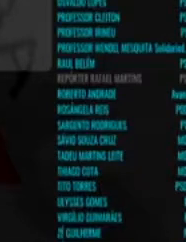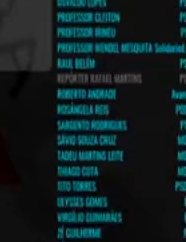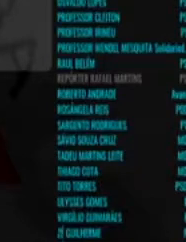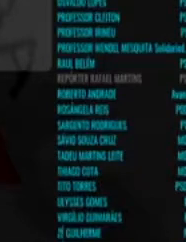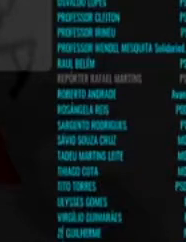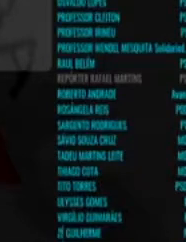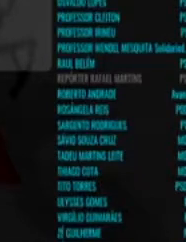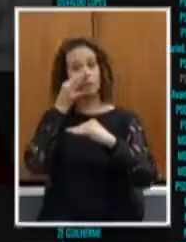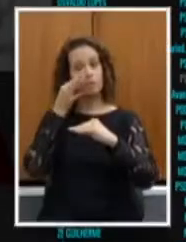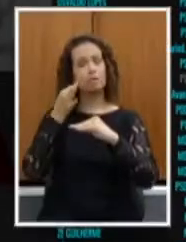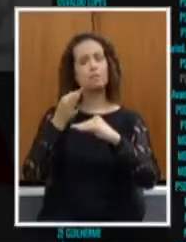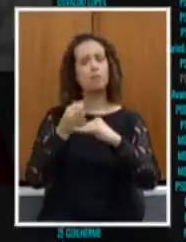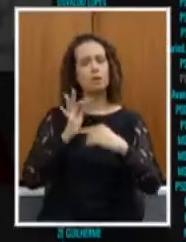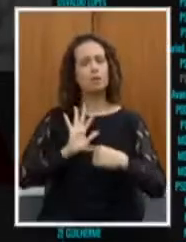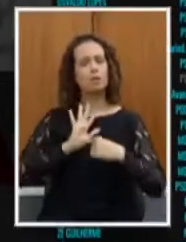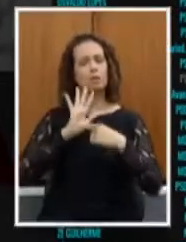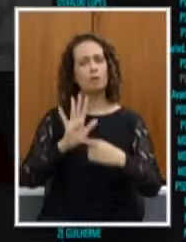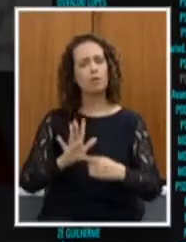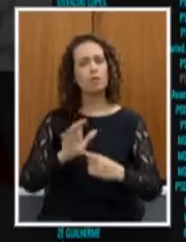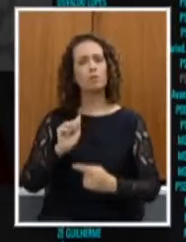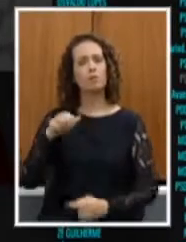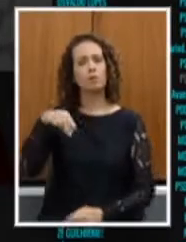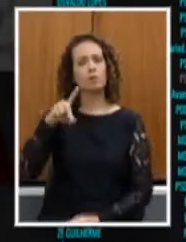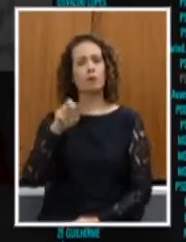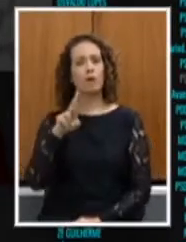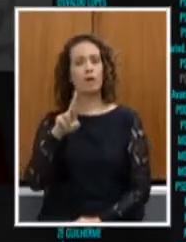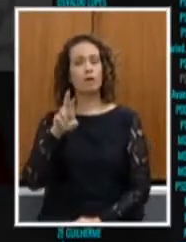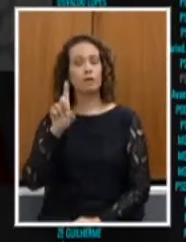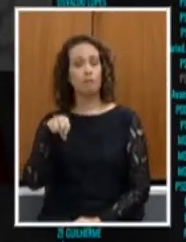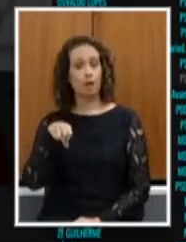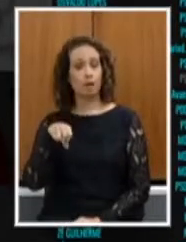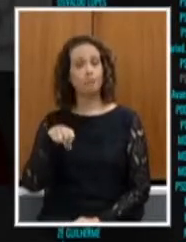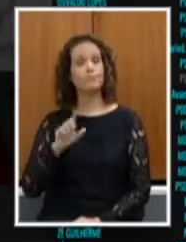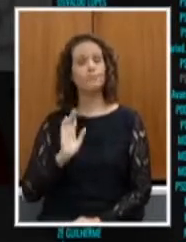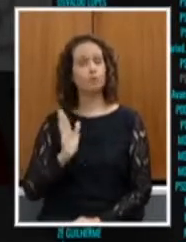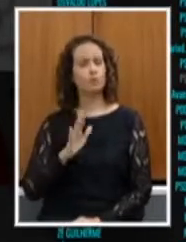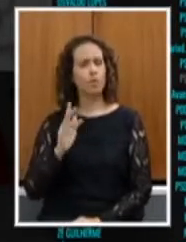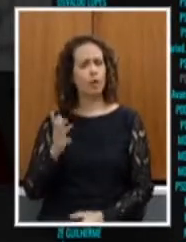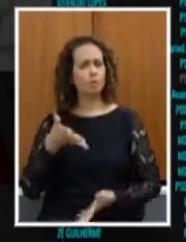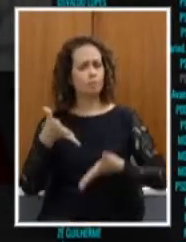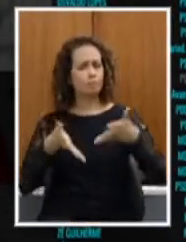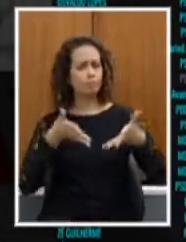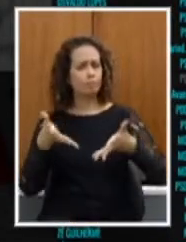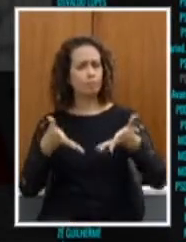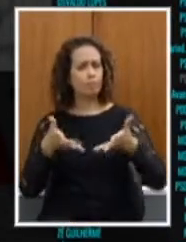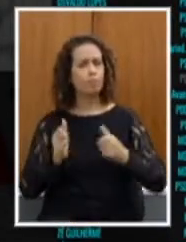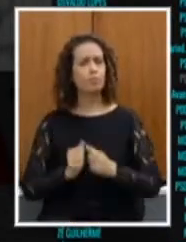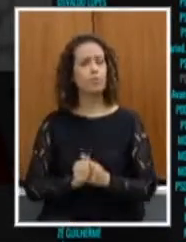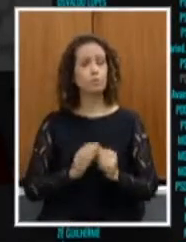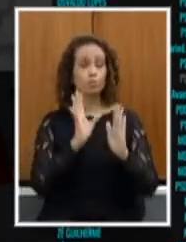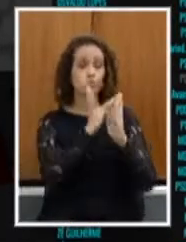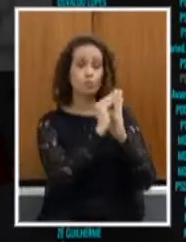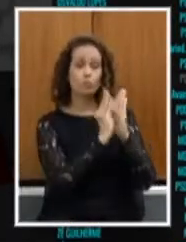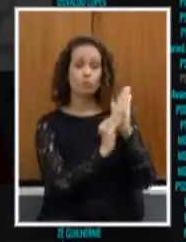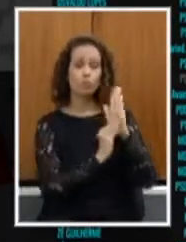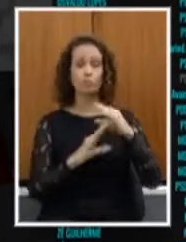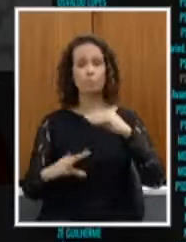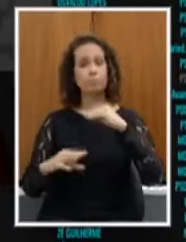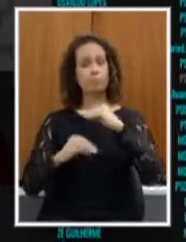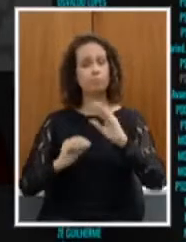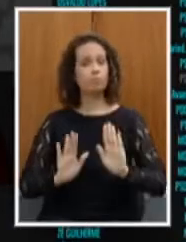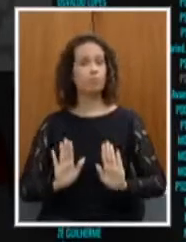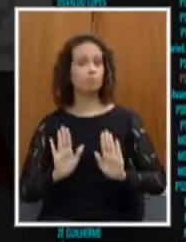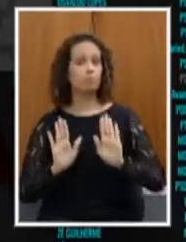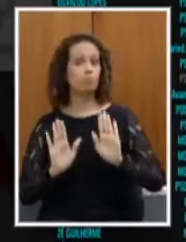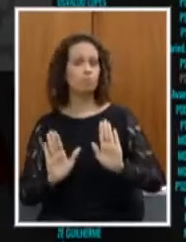em plenário pelo deputado André Quintão, que é líder do Bloco Democracia e Luta. Ele falou há pouco sobre o conteúdo dessa emenda, mas há